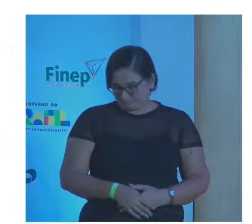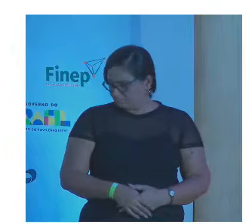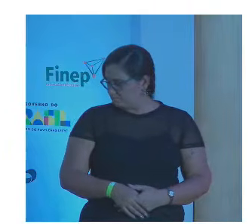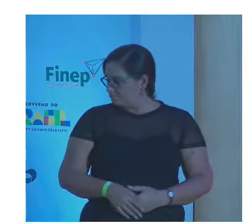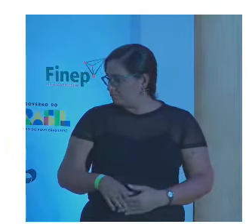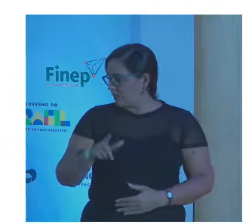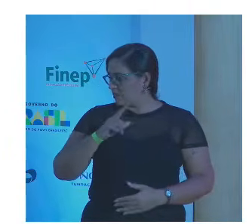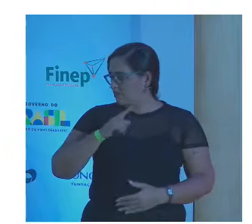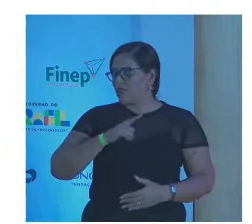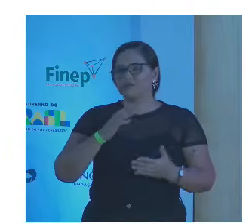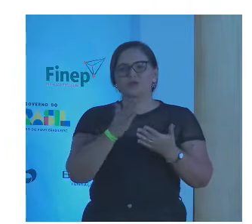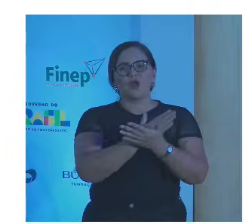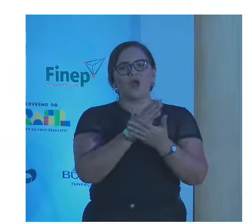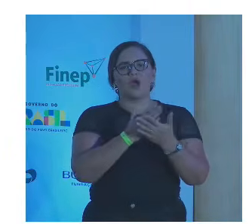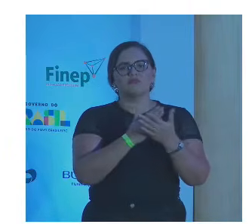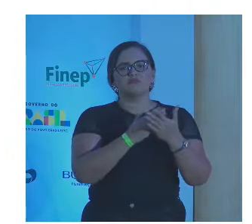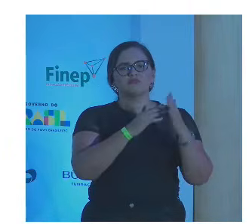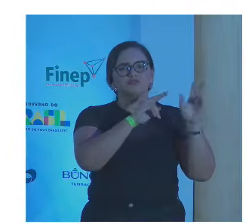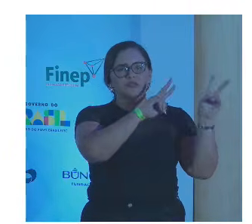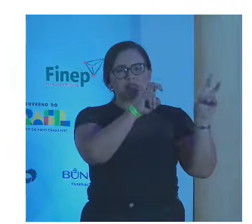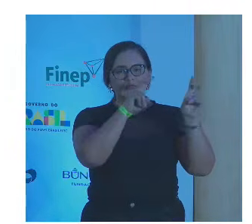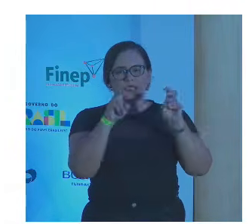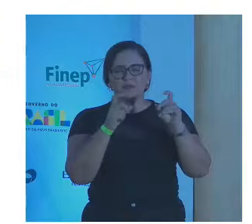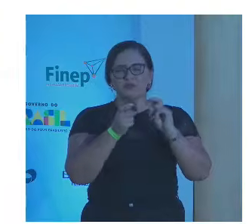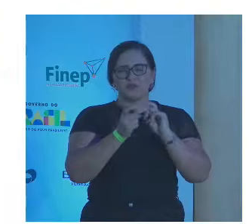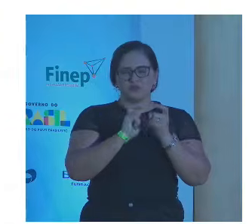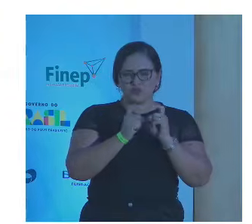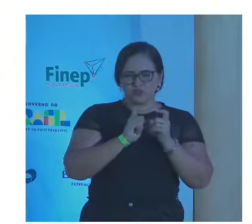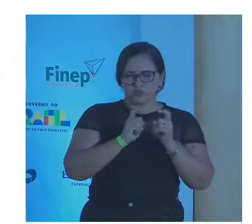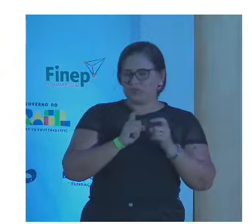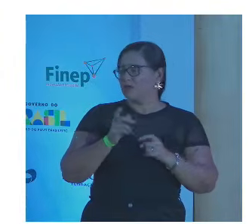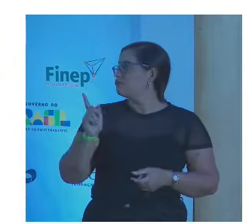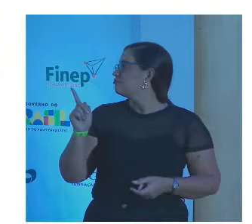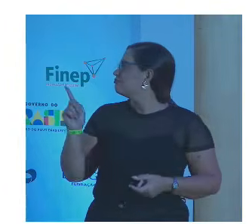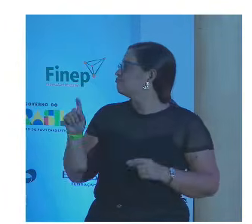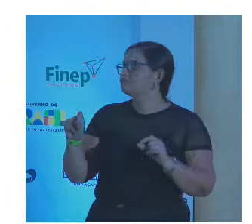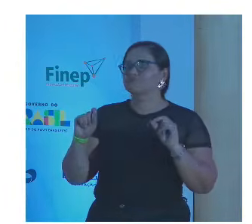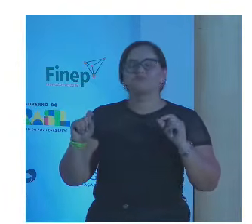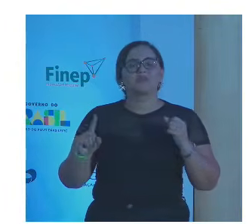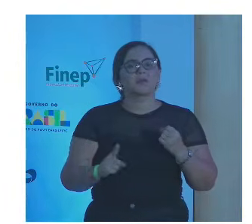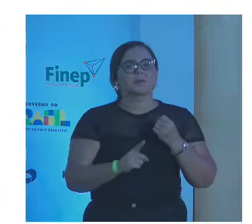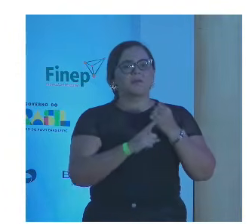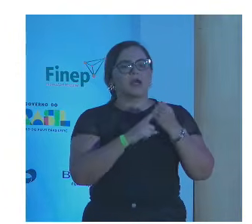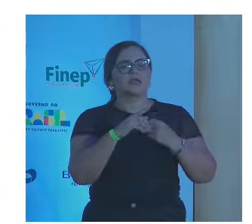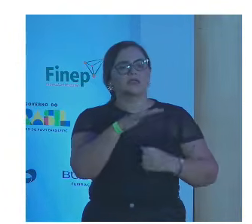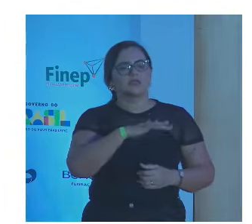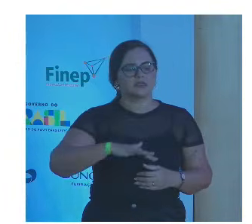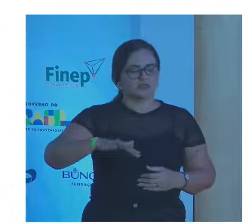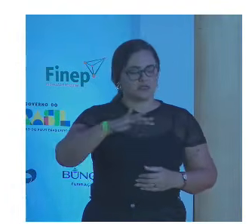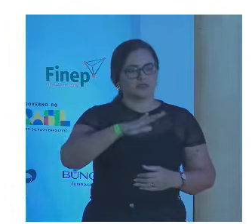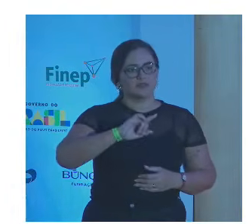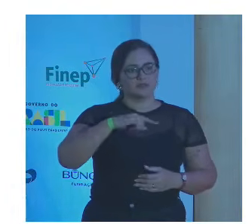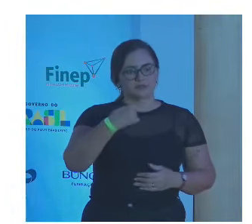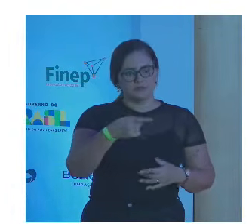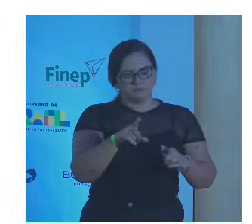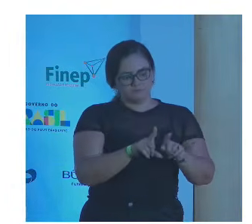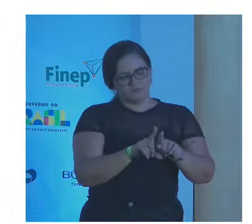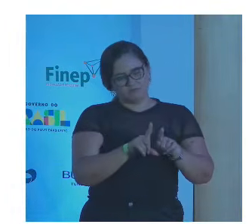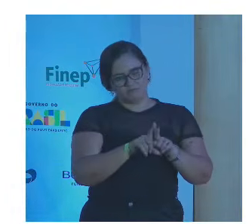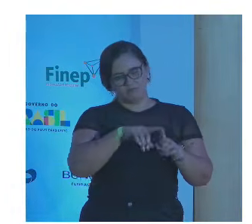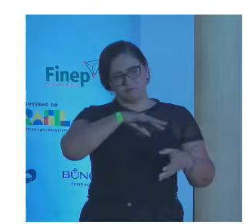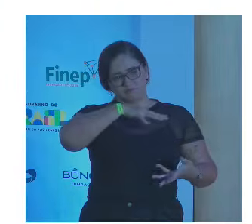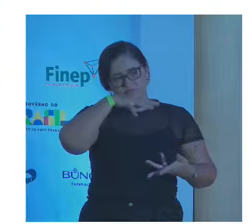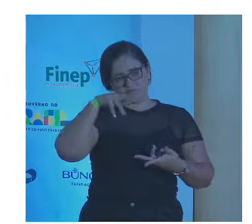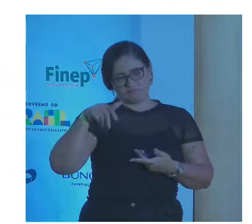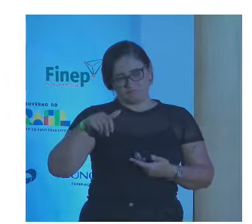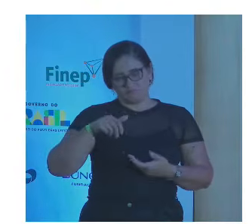Deixei aqui alguns pontos, né, para discussão. O que isso impacta, né, na região e, consequentemente, em escala até